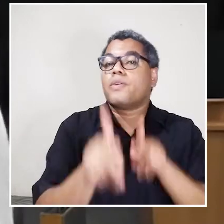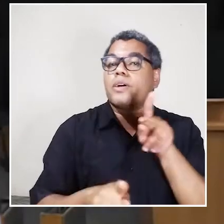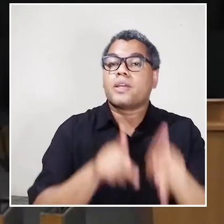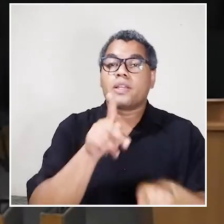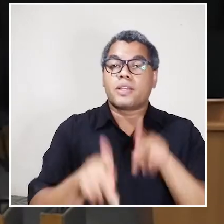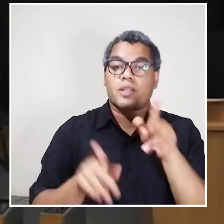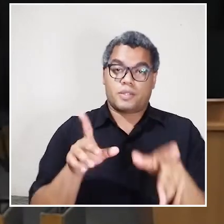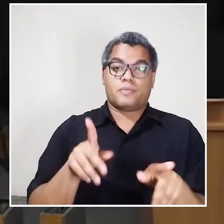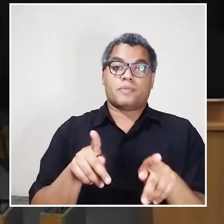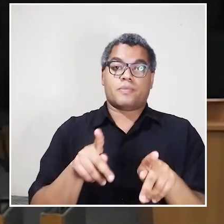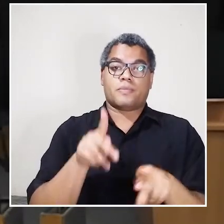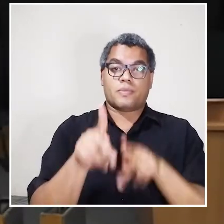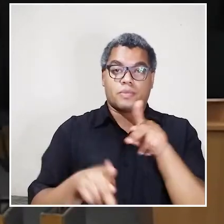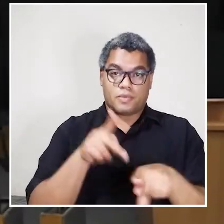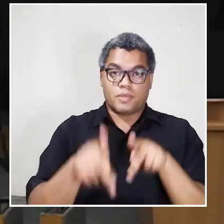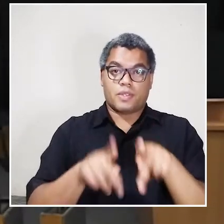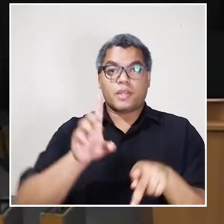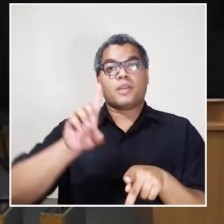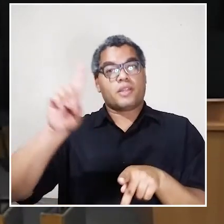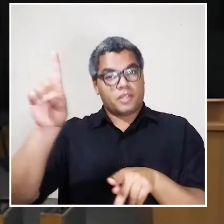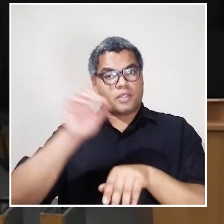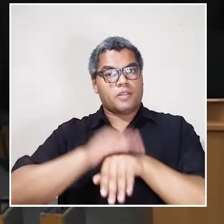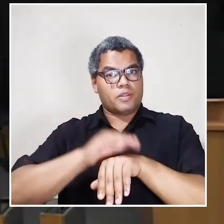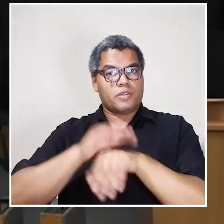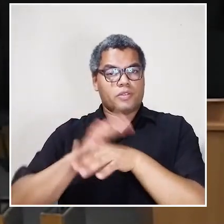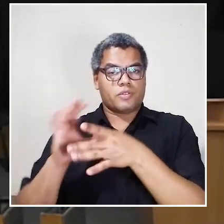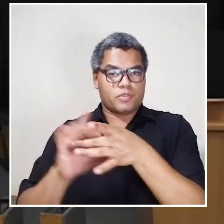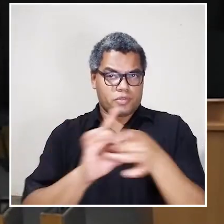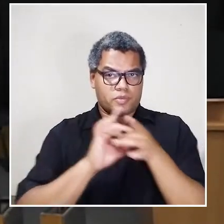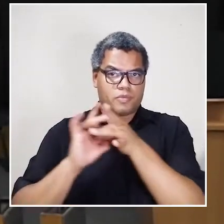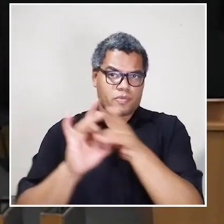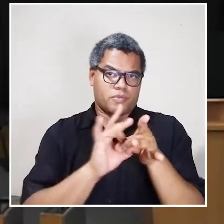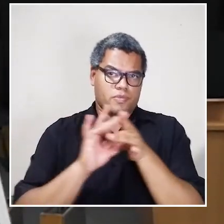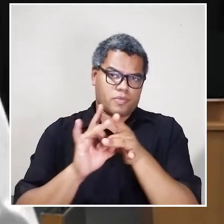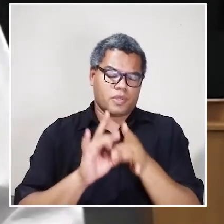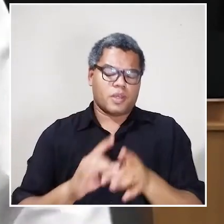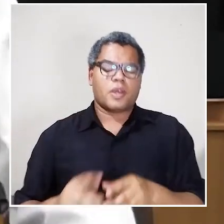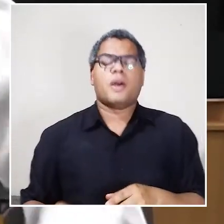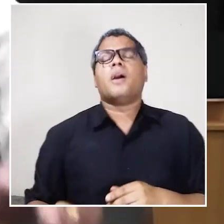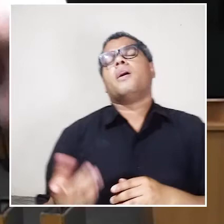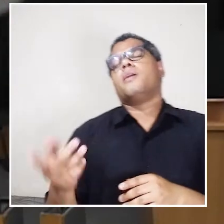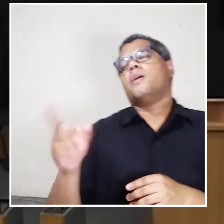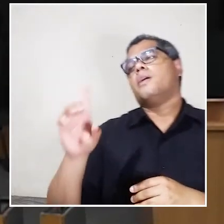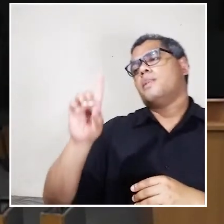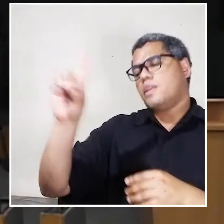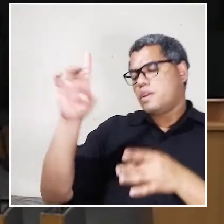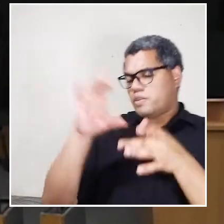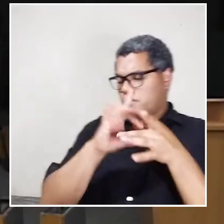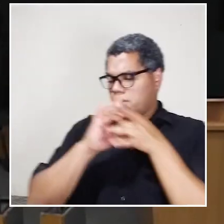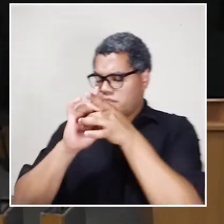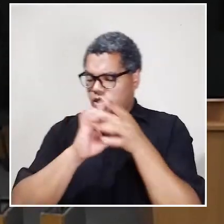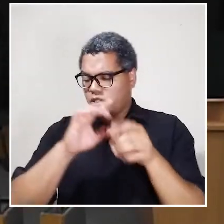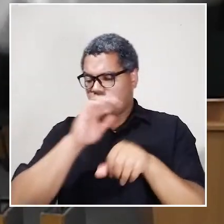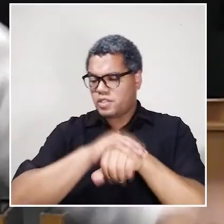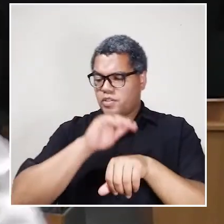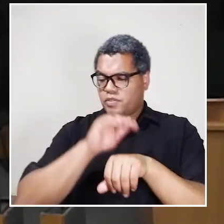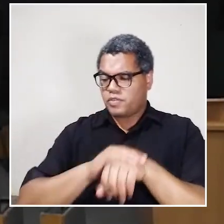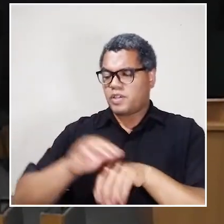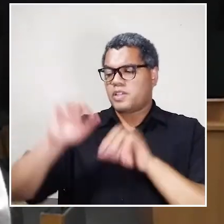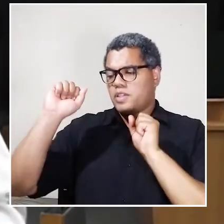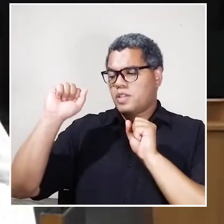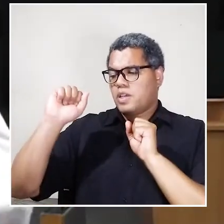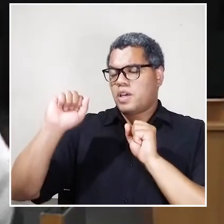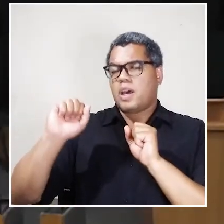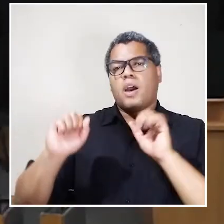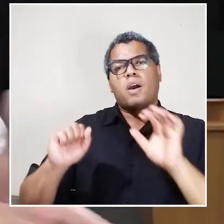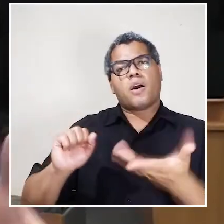uma aliança com a Galácia, não fez a aliança com eventos históricos,